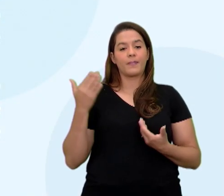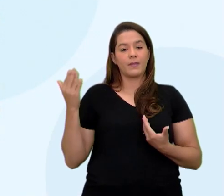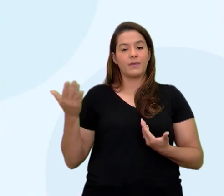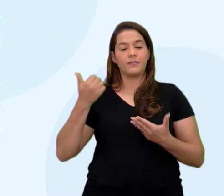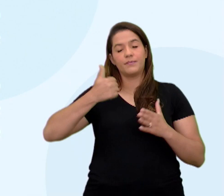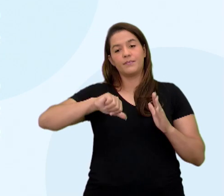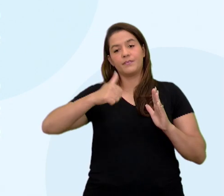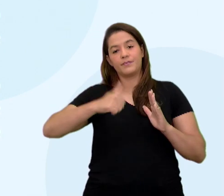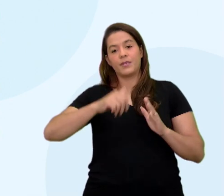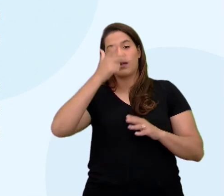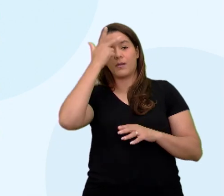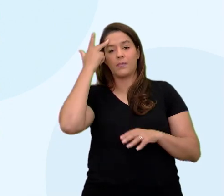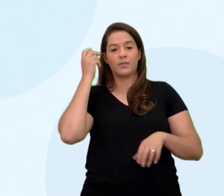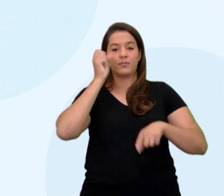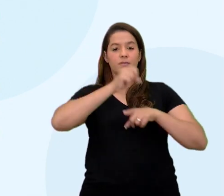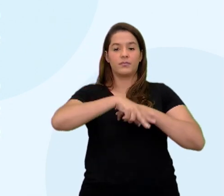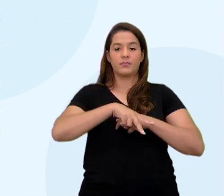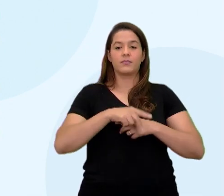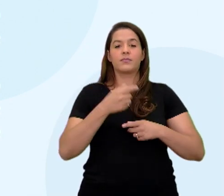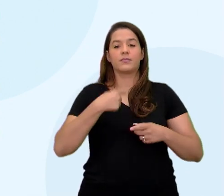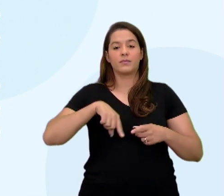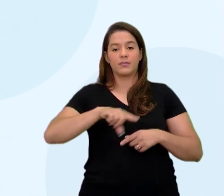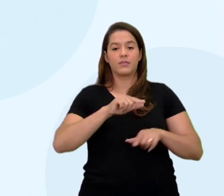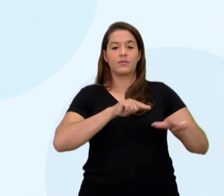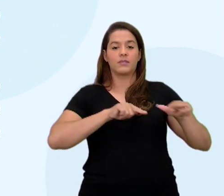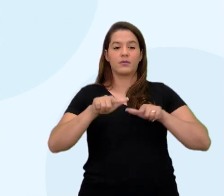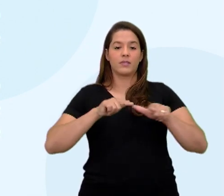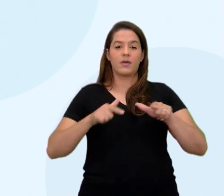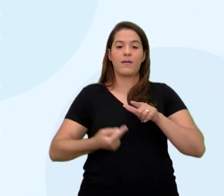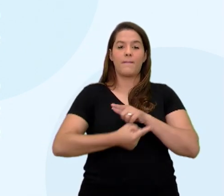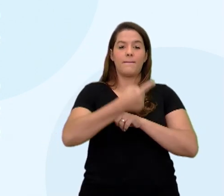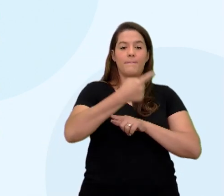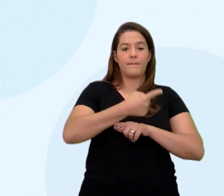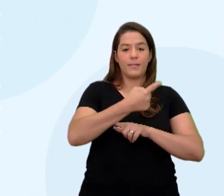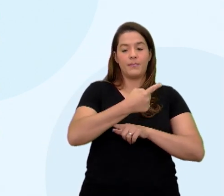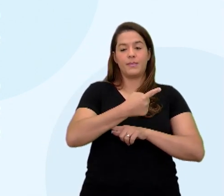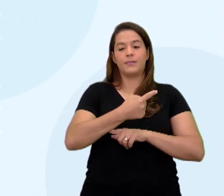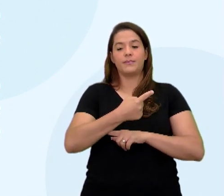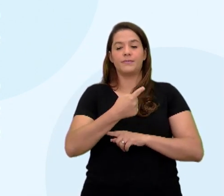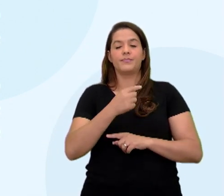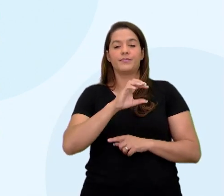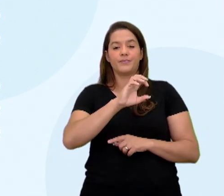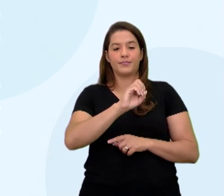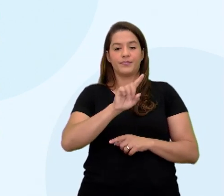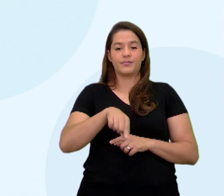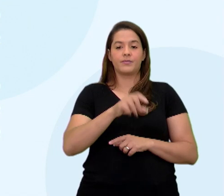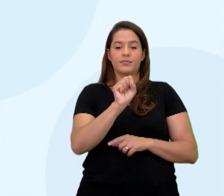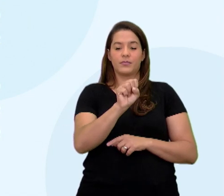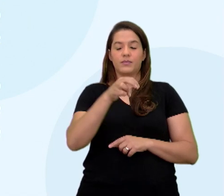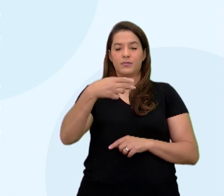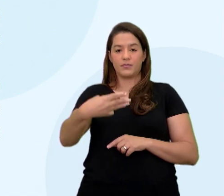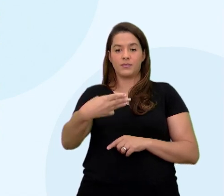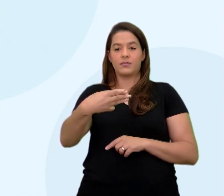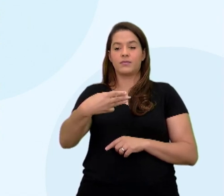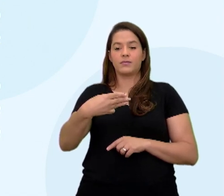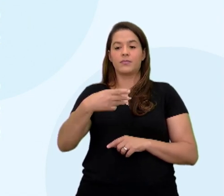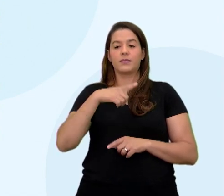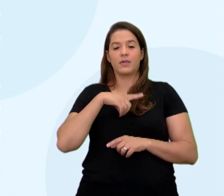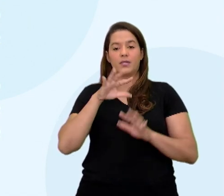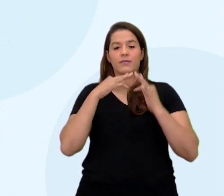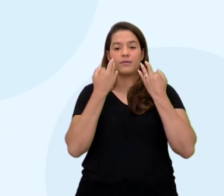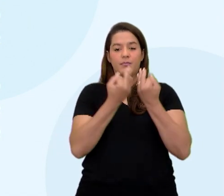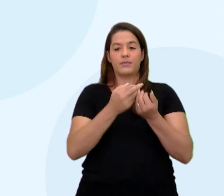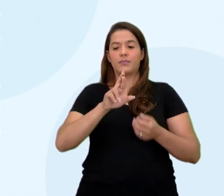índices. Pessoas com ocupação, pessoas na força de trabalho, a primeira situação aí, o índice de ocupação 0,83 na família